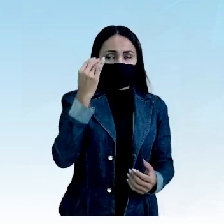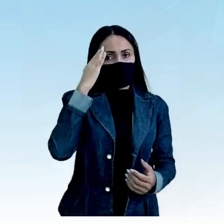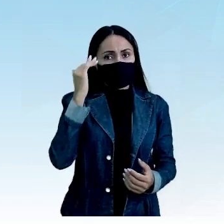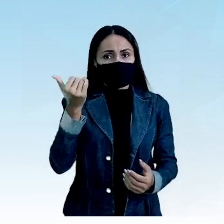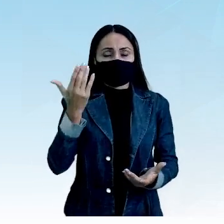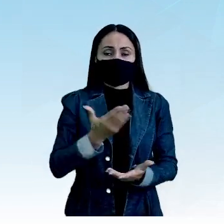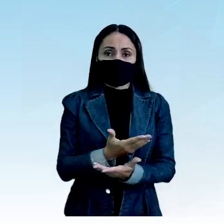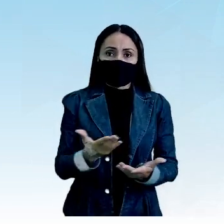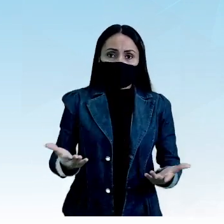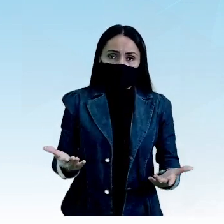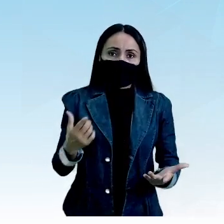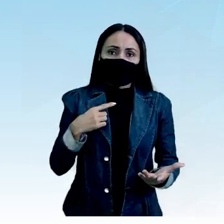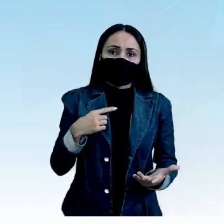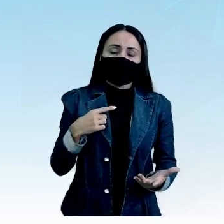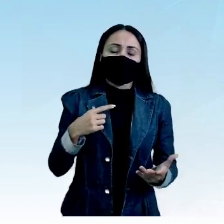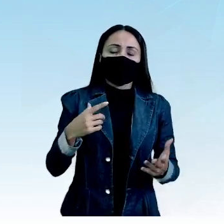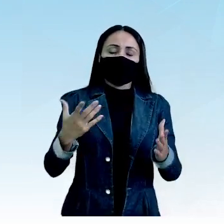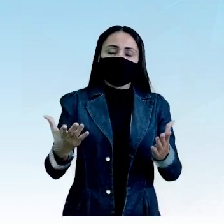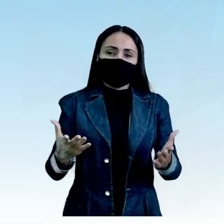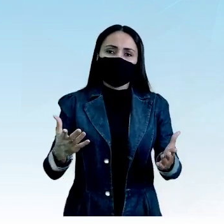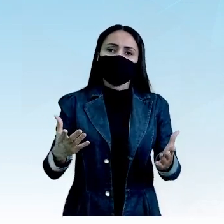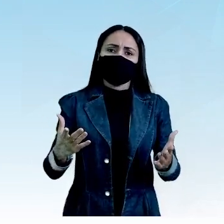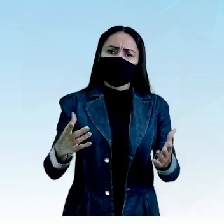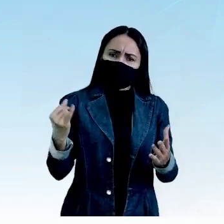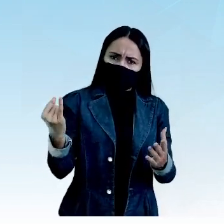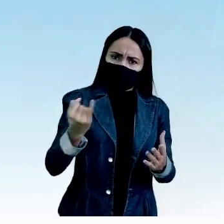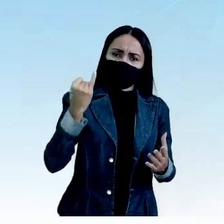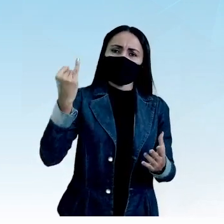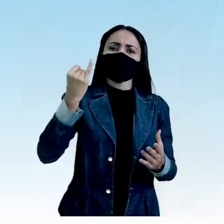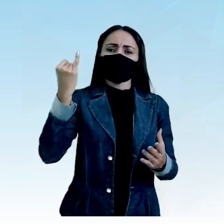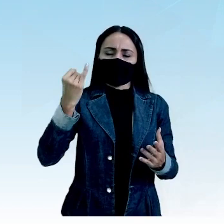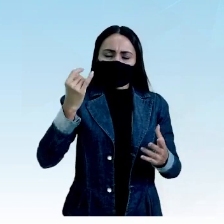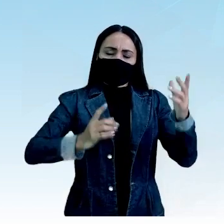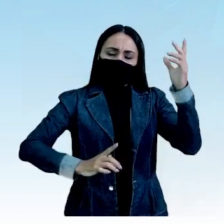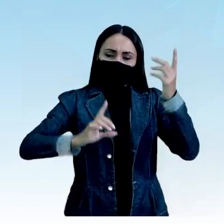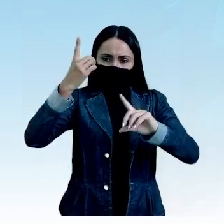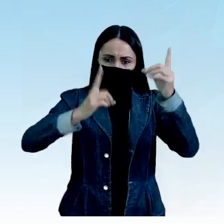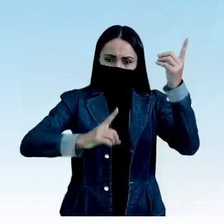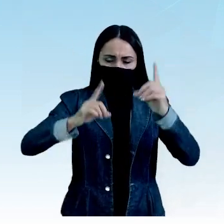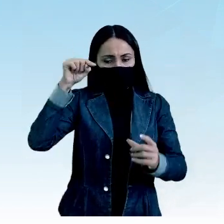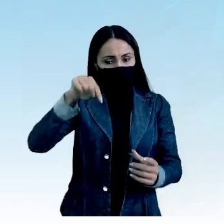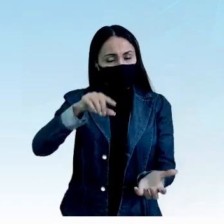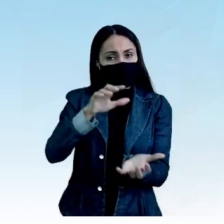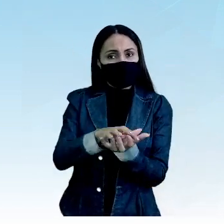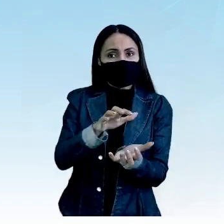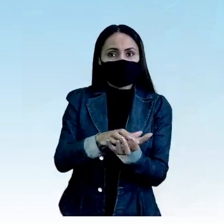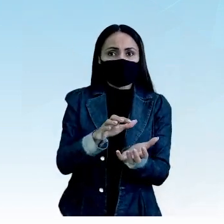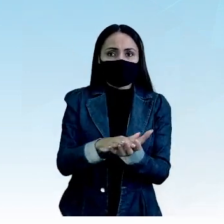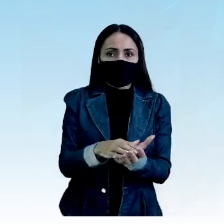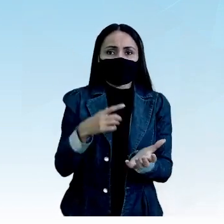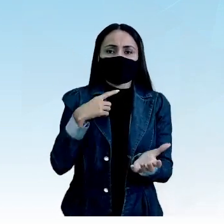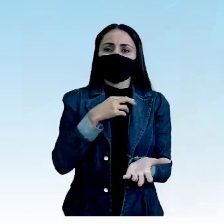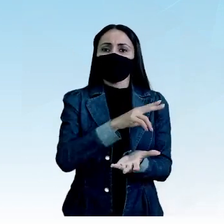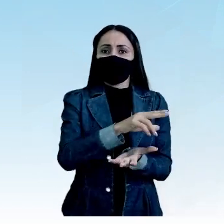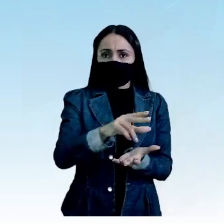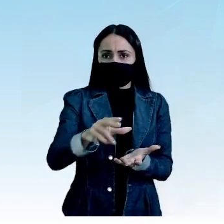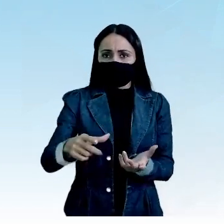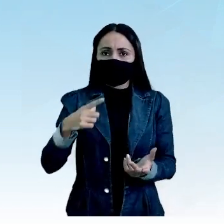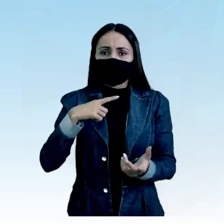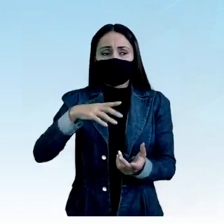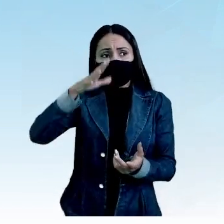da Meia-Noite, ele já é uma figura icônica do carnaval pernambucano, assim como também outras agremiações, como o